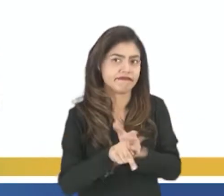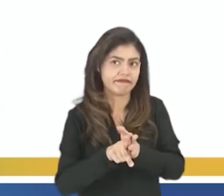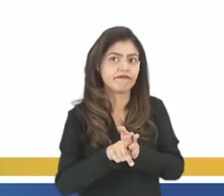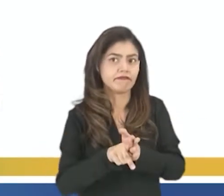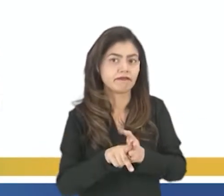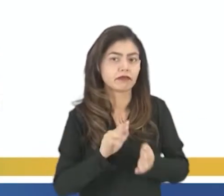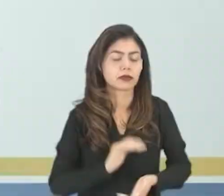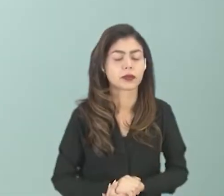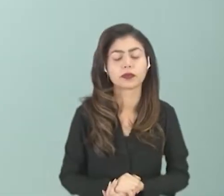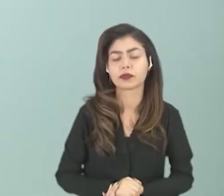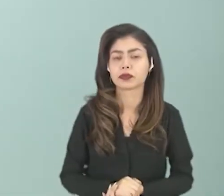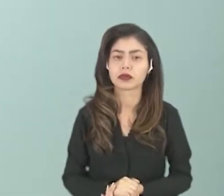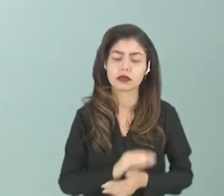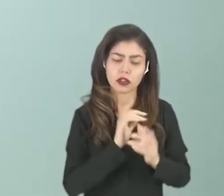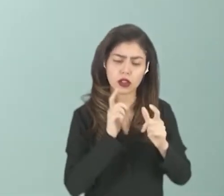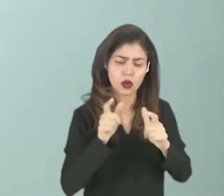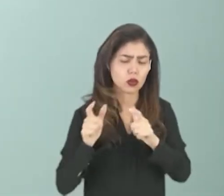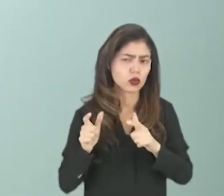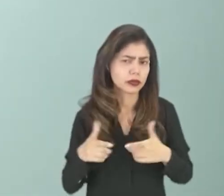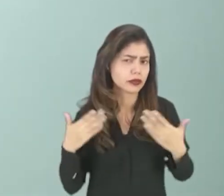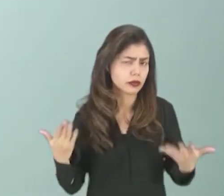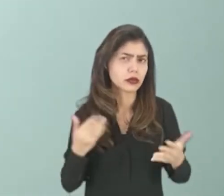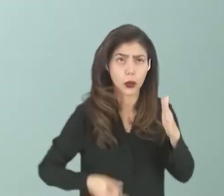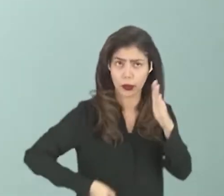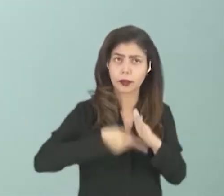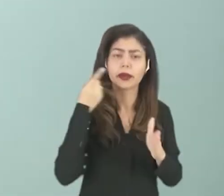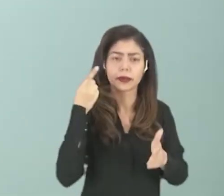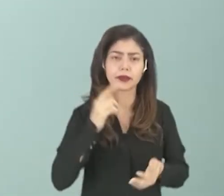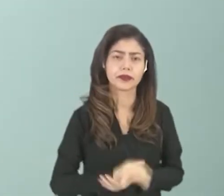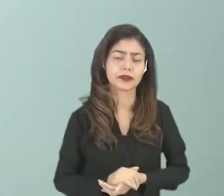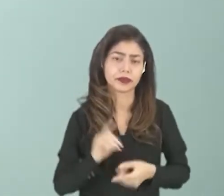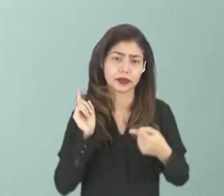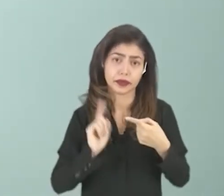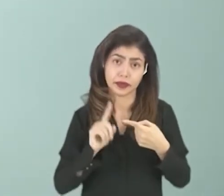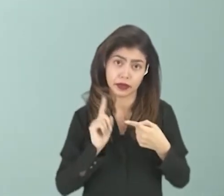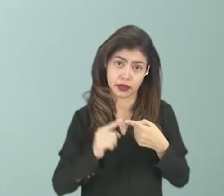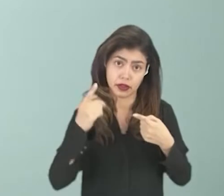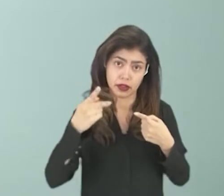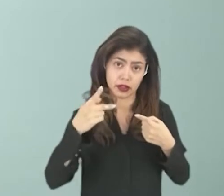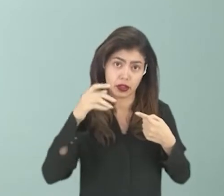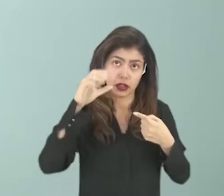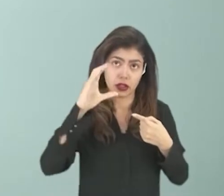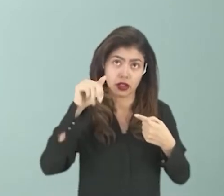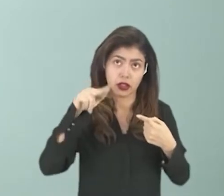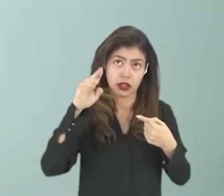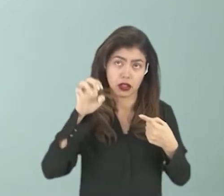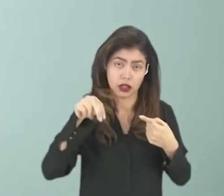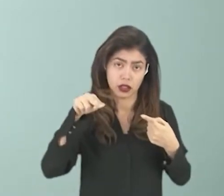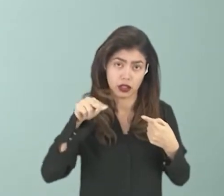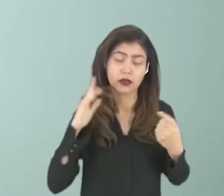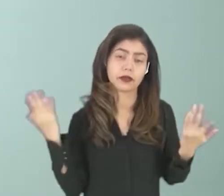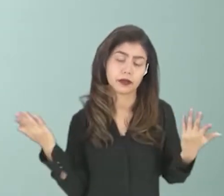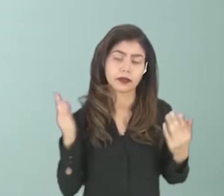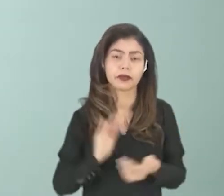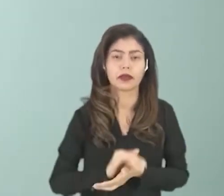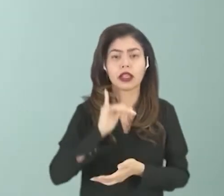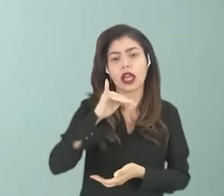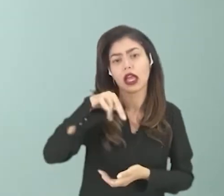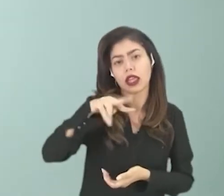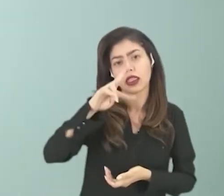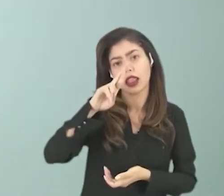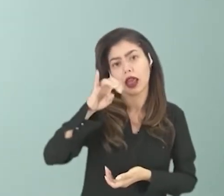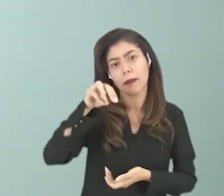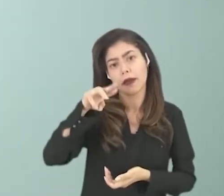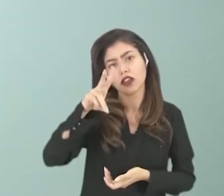apropriada Então a gente tem alguns locais aqui no Brasil o primeiro é o próprio depósito nascem assim só que ele é um depósito intermediário